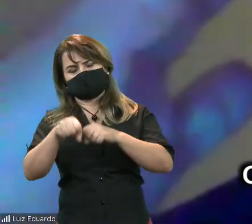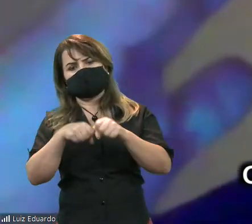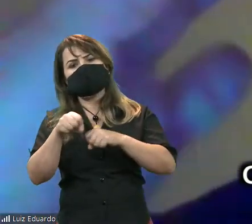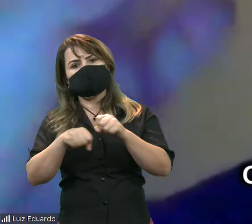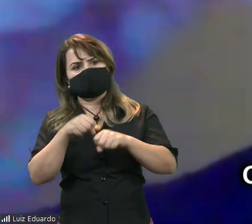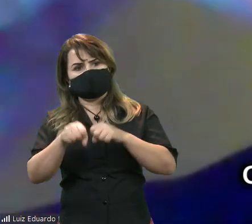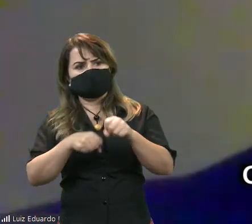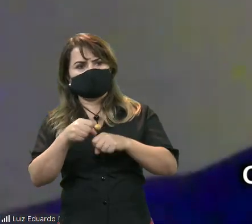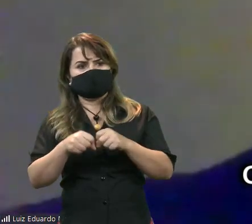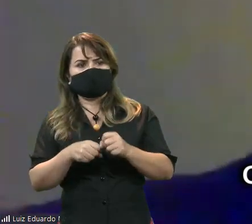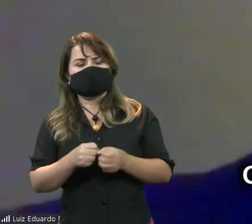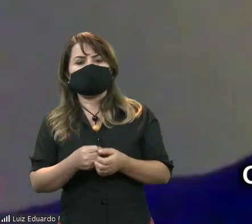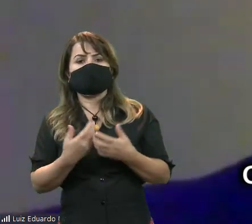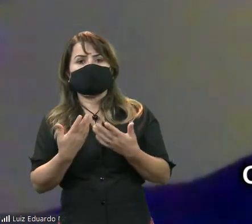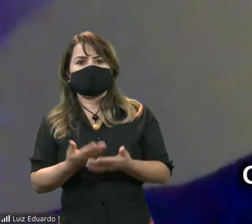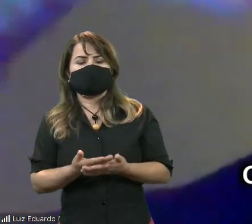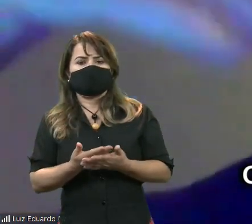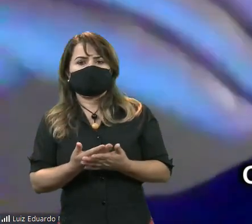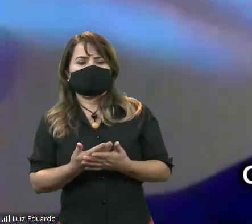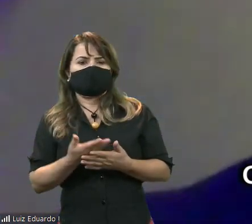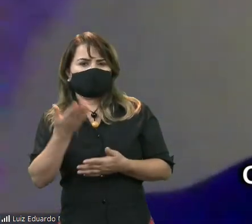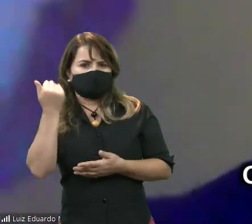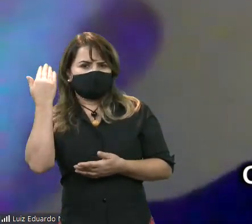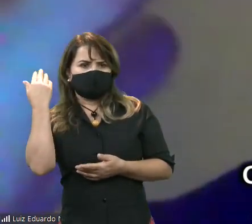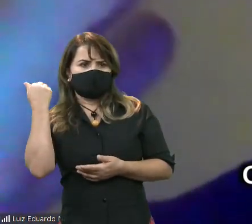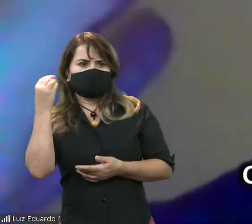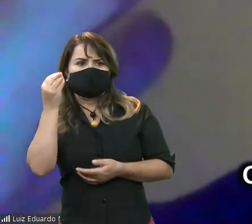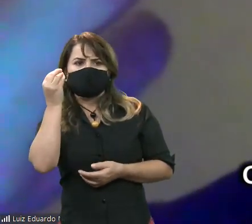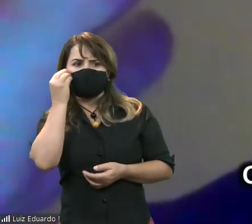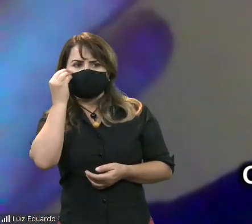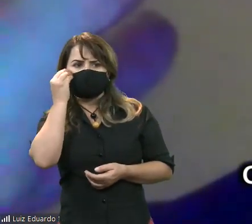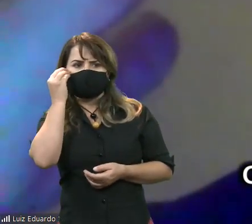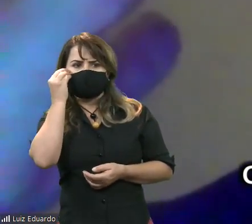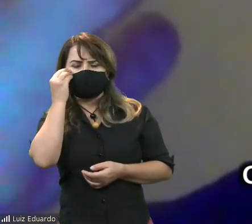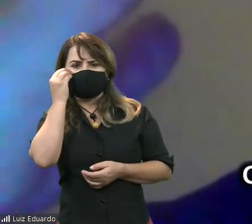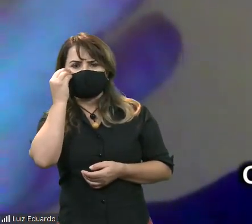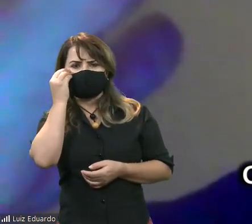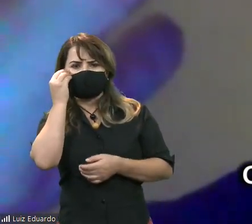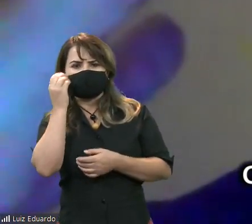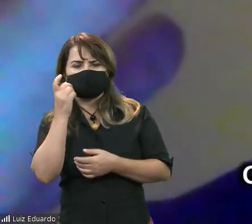ligação. Houve, inclusive, tentativas de